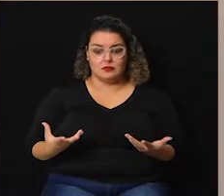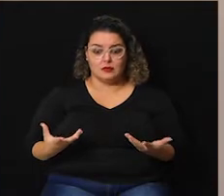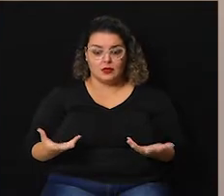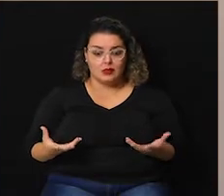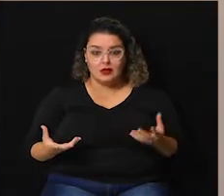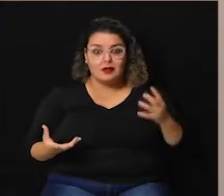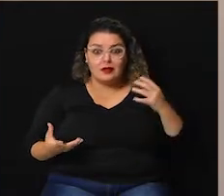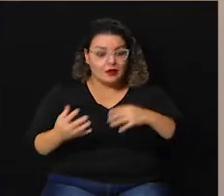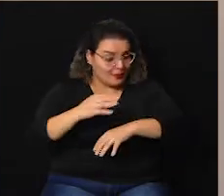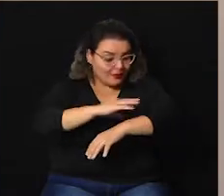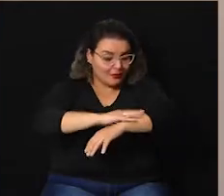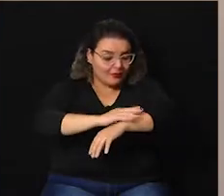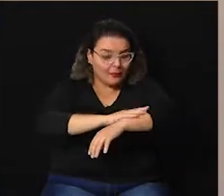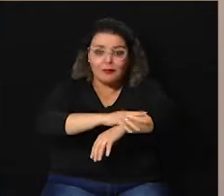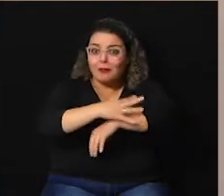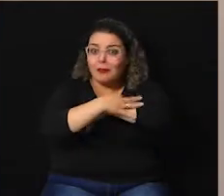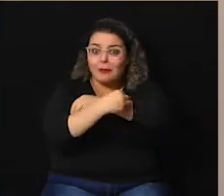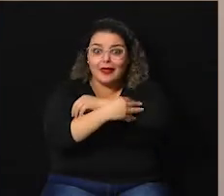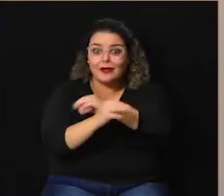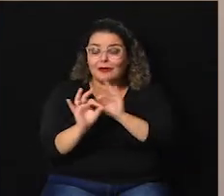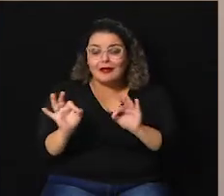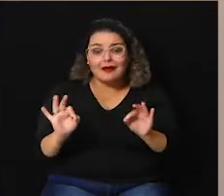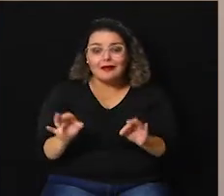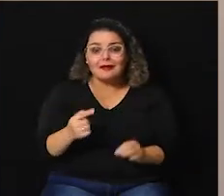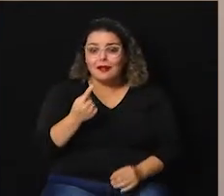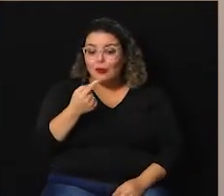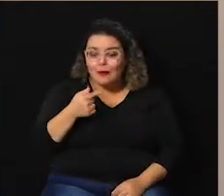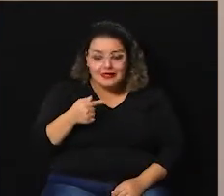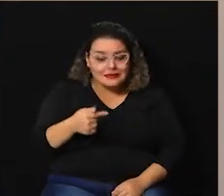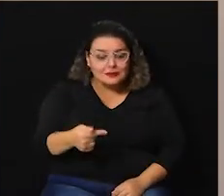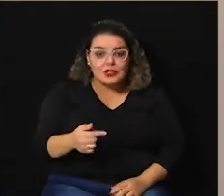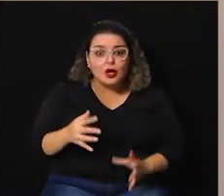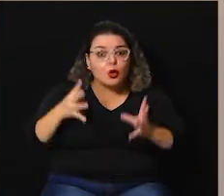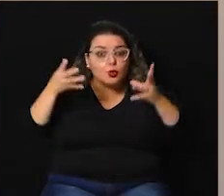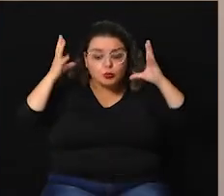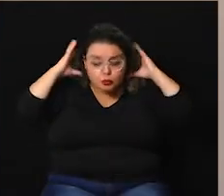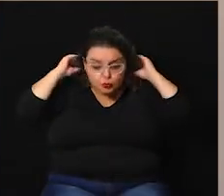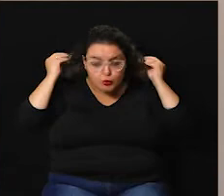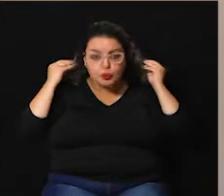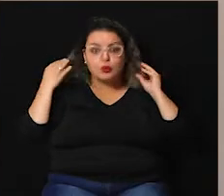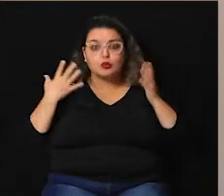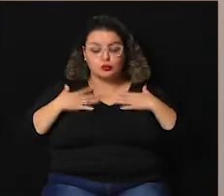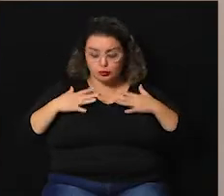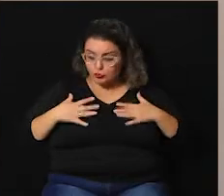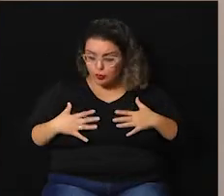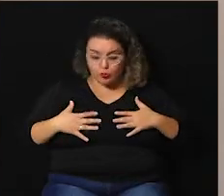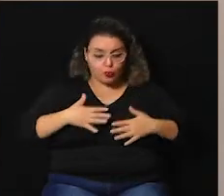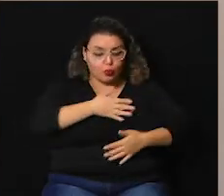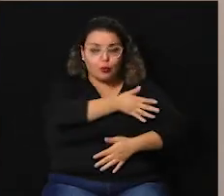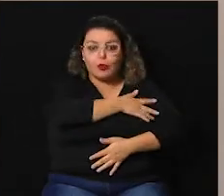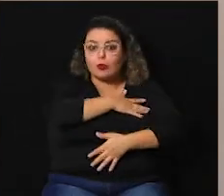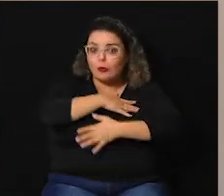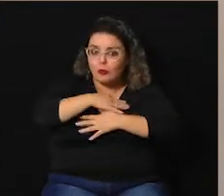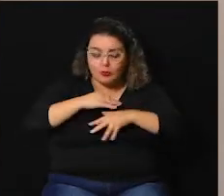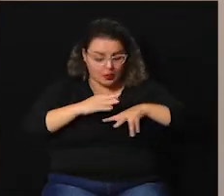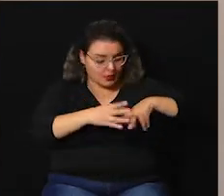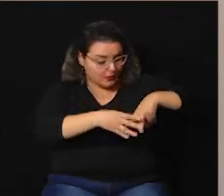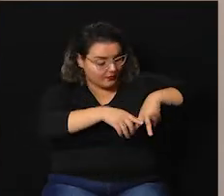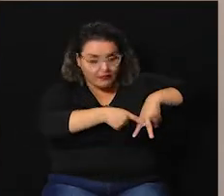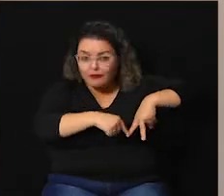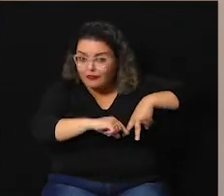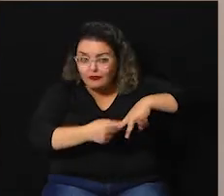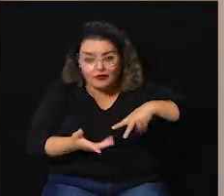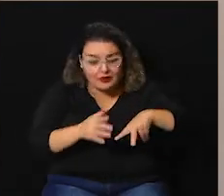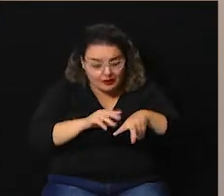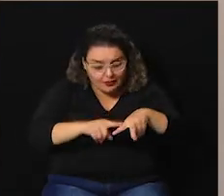estou sem nenhum pelo no corpo. Faz uma semana e caíram todos os pelos do meu corpo, inclusive o cabelo.